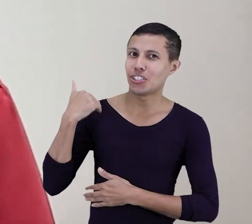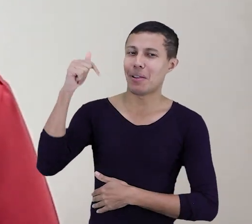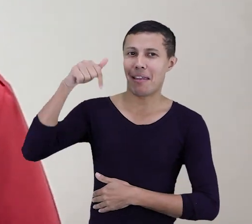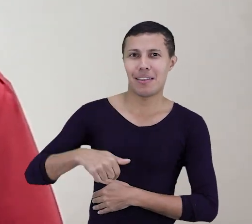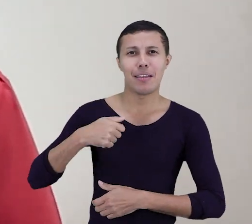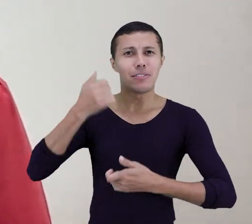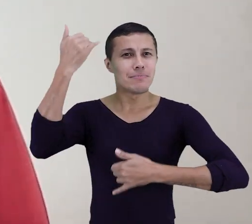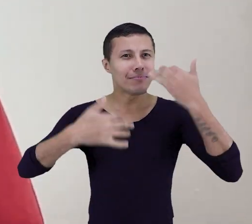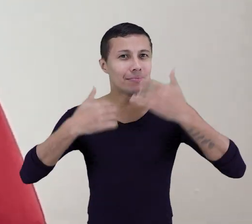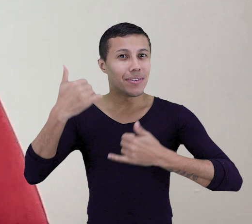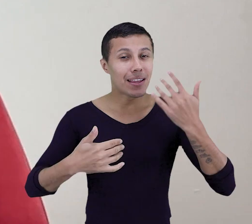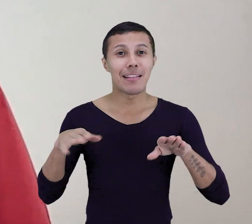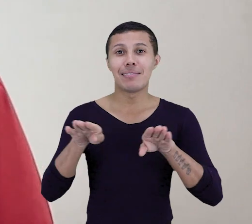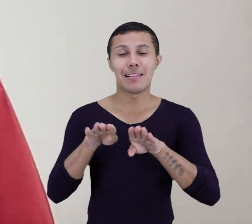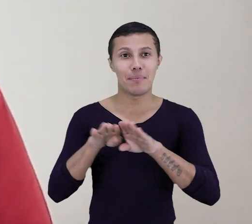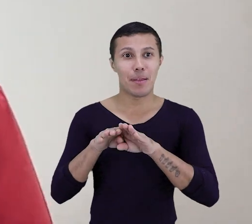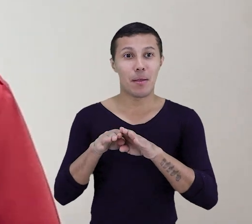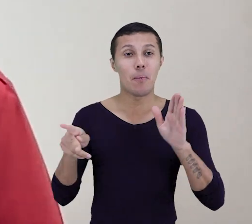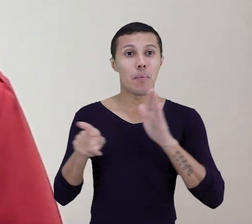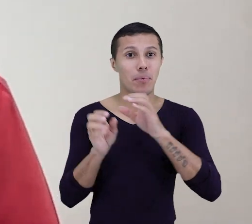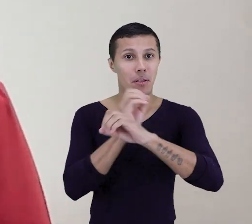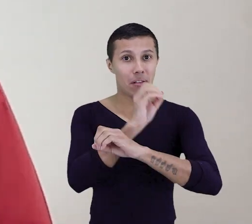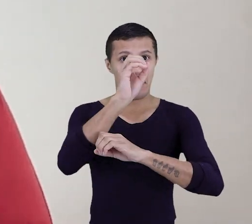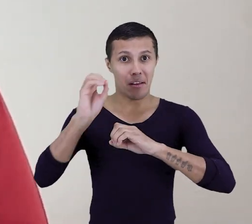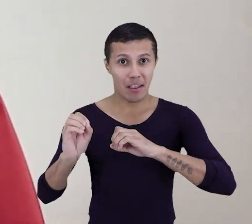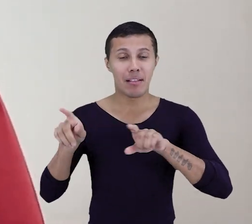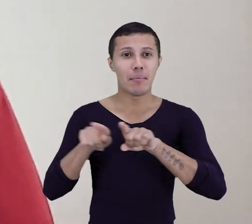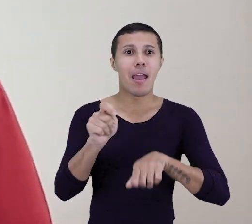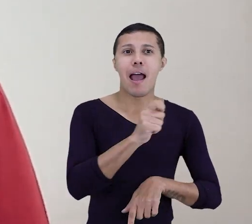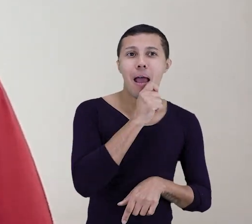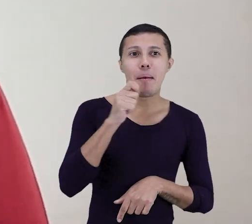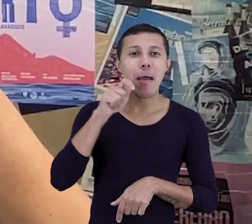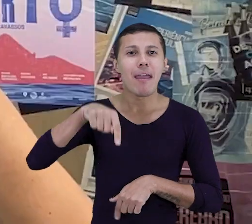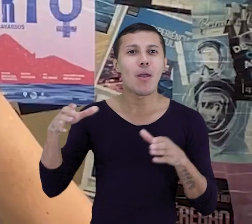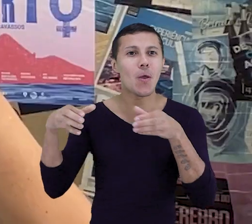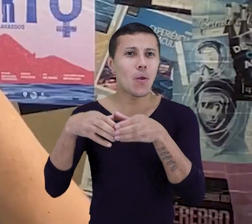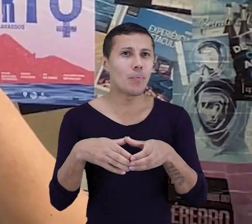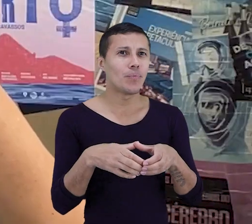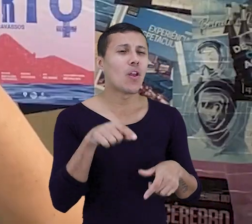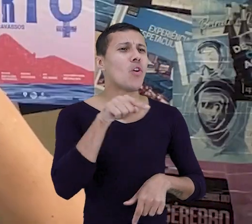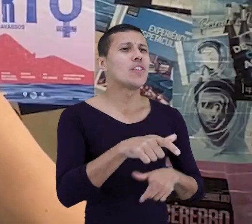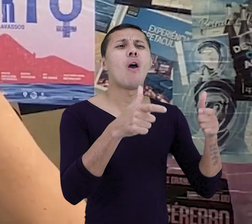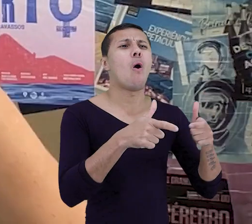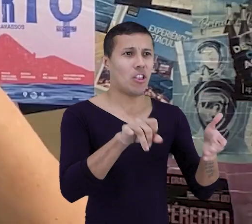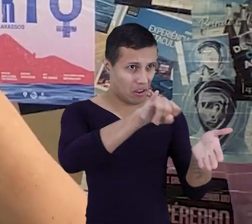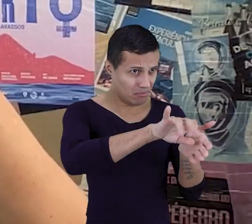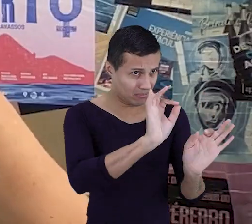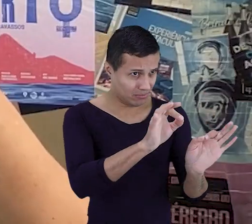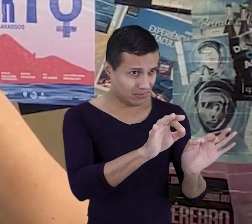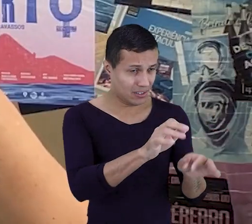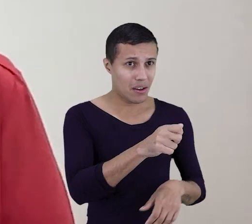Estou aqui para compartilhar um pouquinho, falar um pouquinho da Drugged, falar um pouquinho do Amapá, da nossa comunidade. Onde é que você está exatamente? Está na